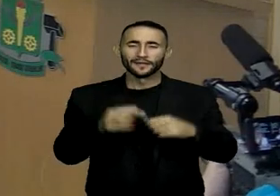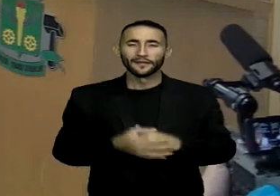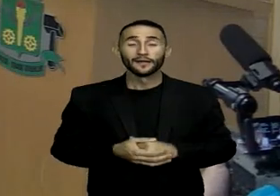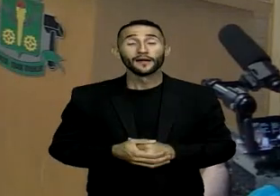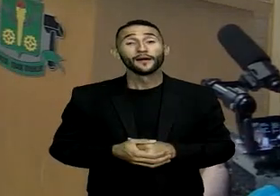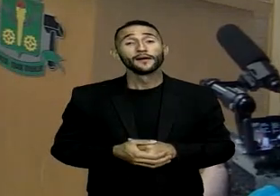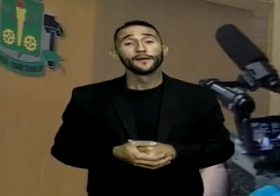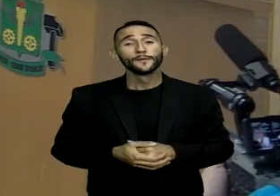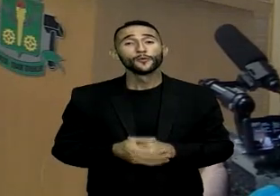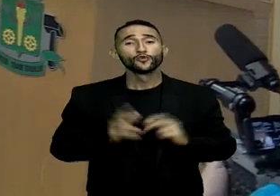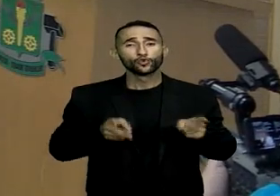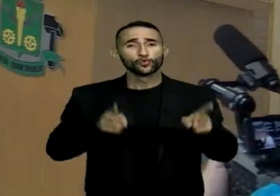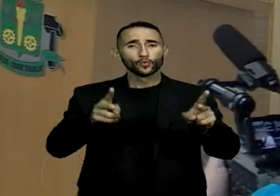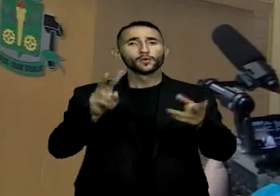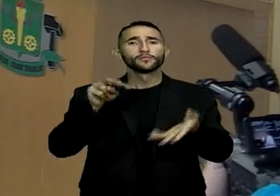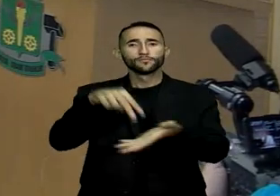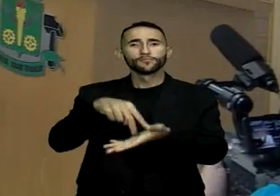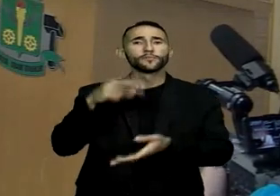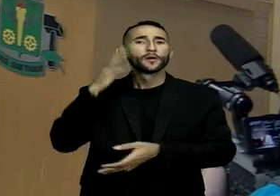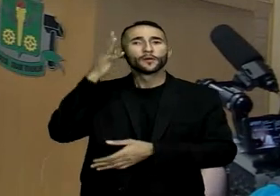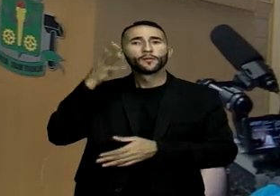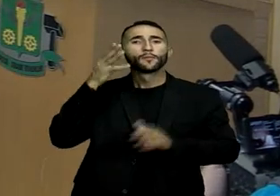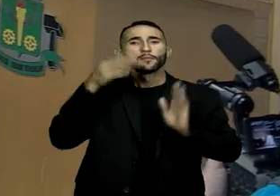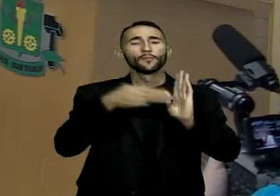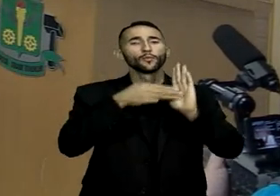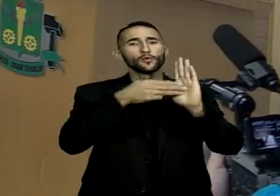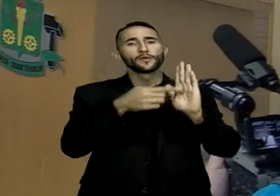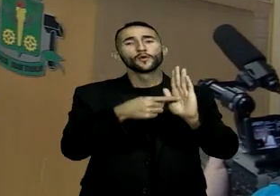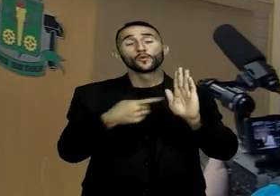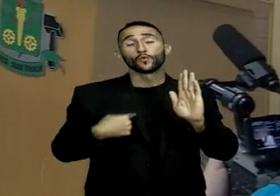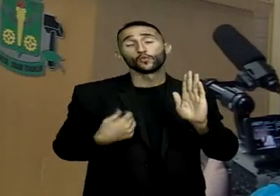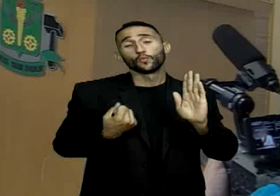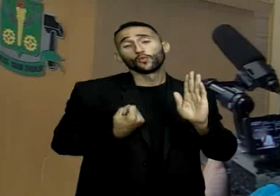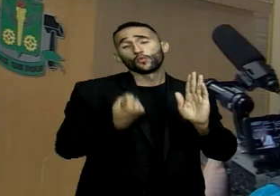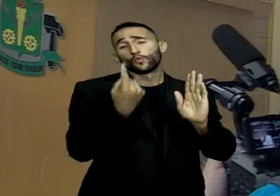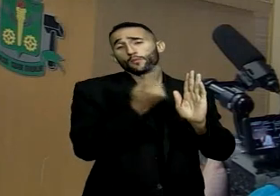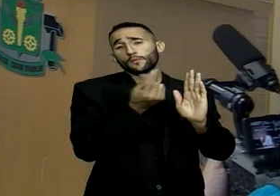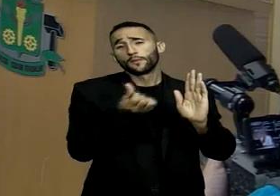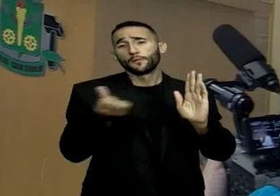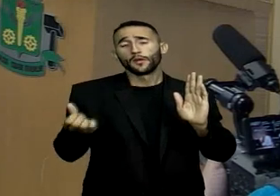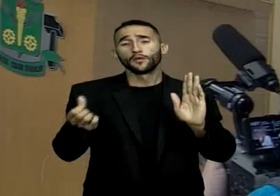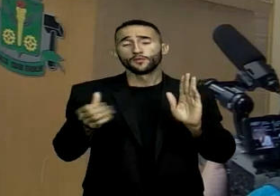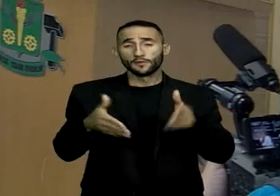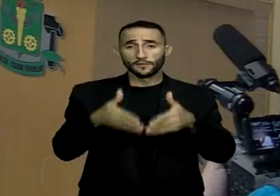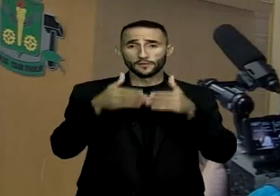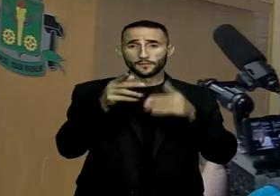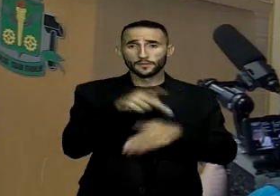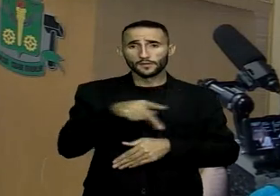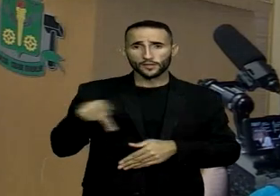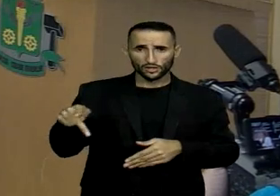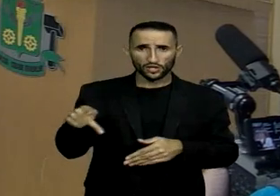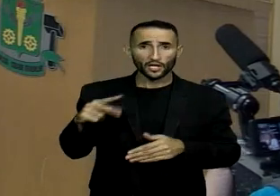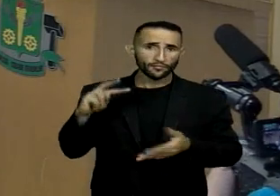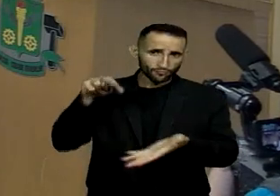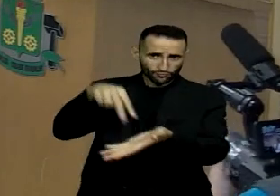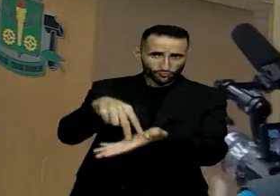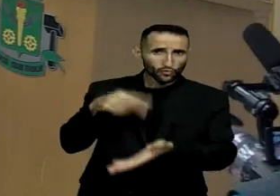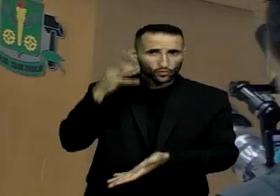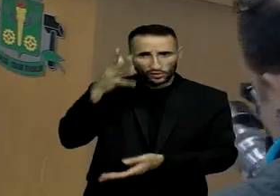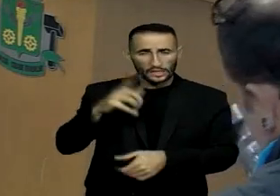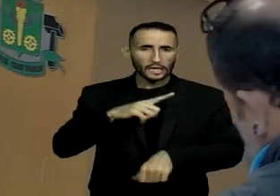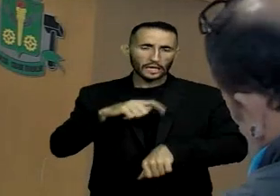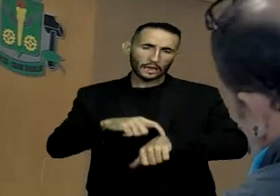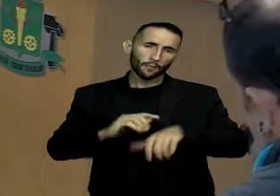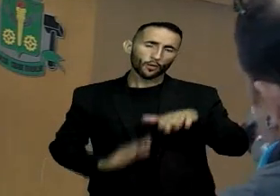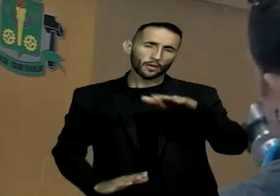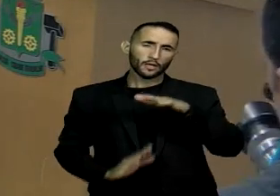Continua em discussão a moção 166. Questão de ordem, presidente. Questão de ordem, nobre vereador. Para discutir. Vossa Excelência